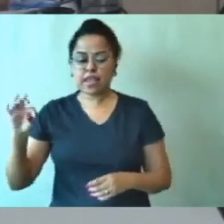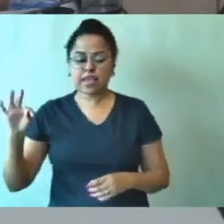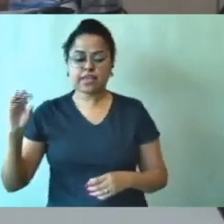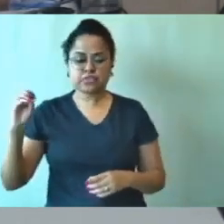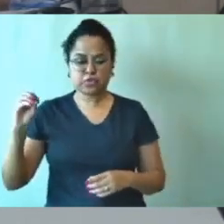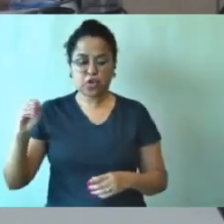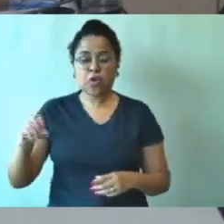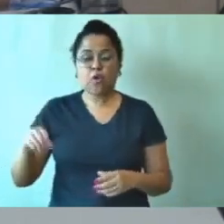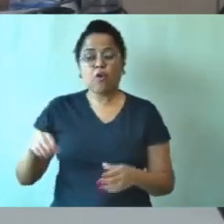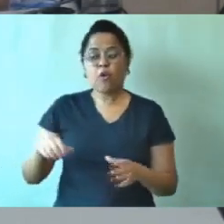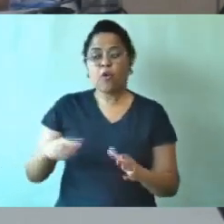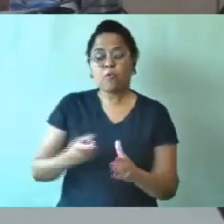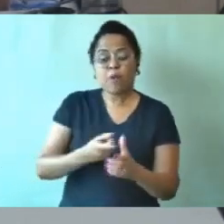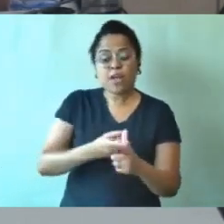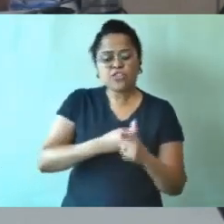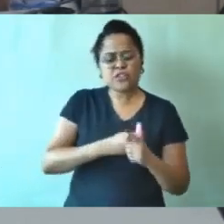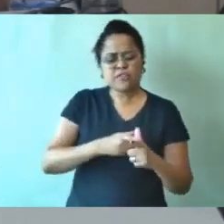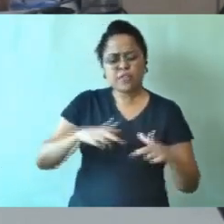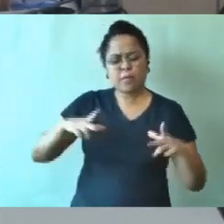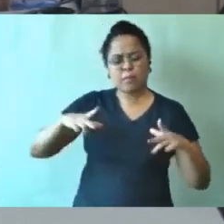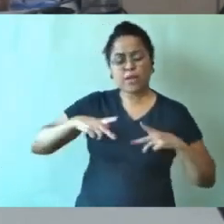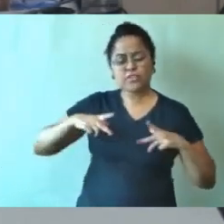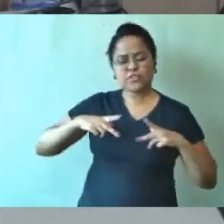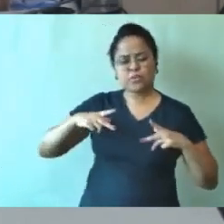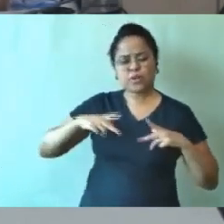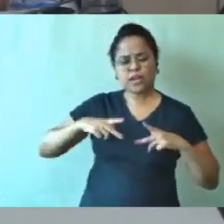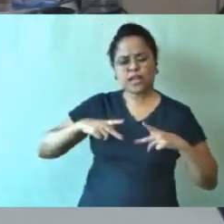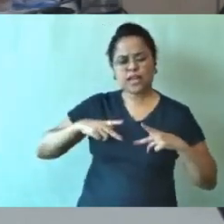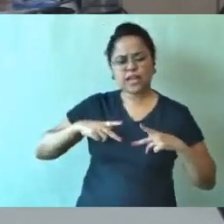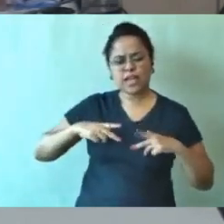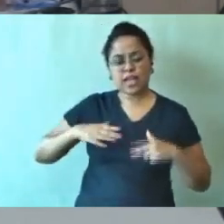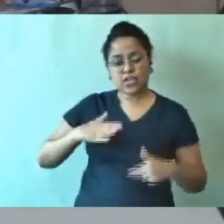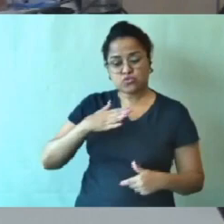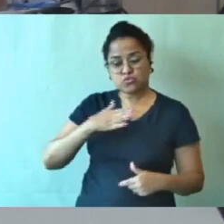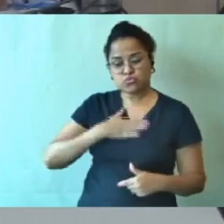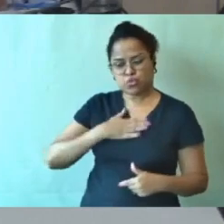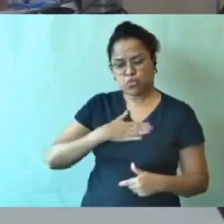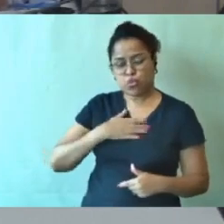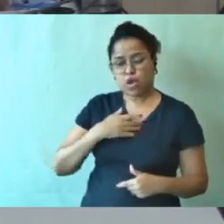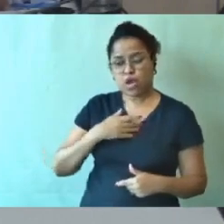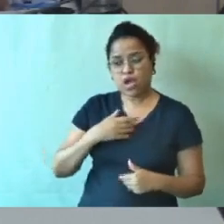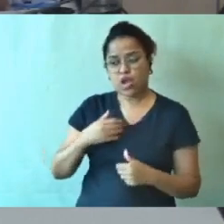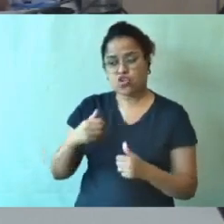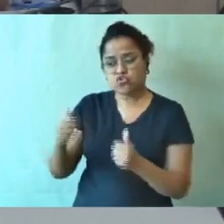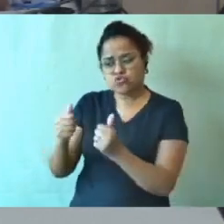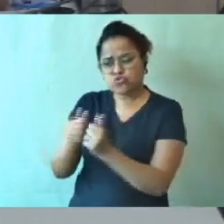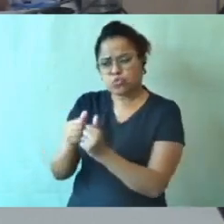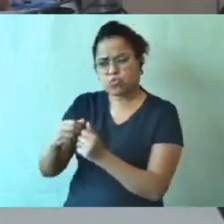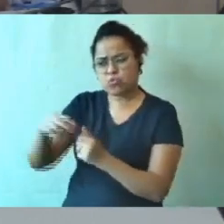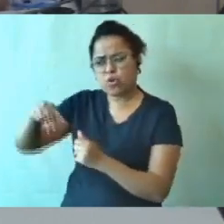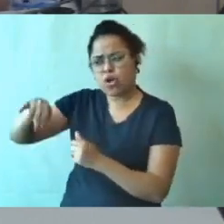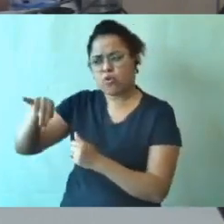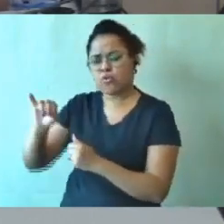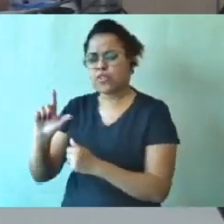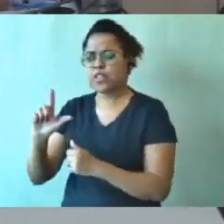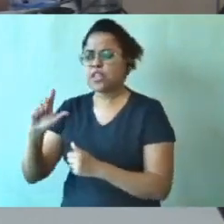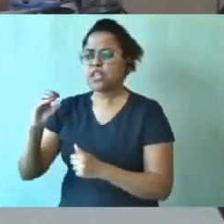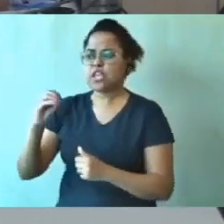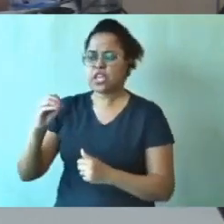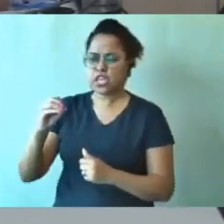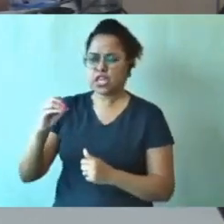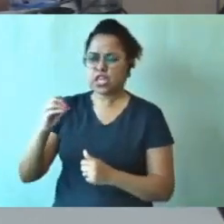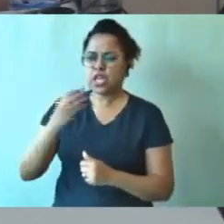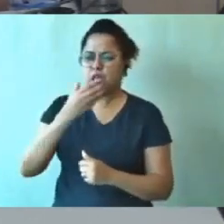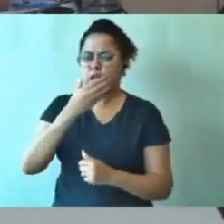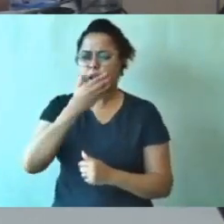particular entre o senhor e o senhor Nilo Simão Pai. O senhor poderia nos explicar o que a população tem a ver